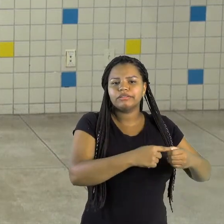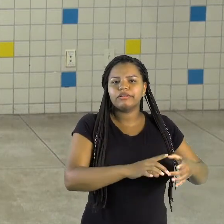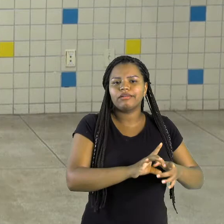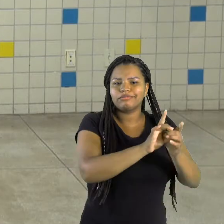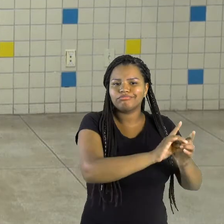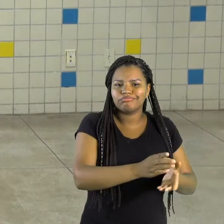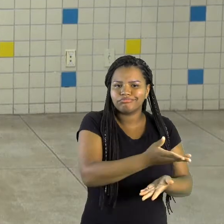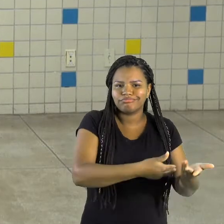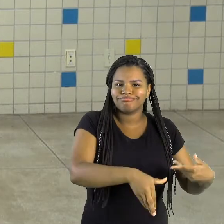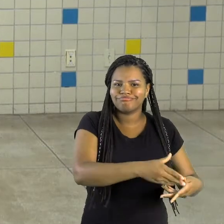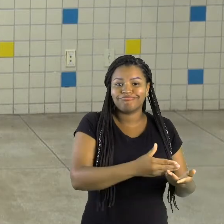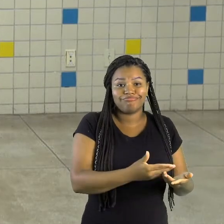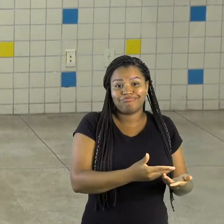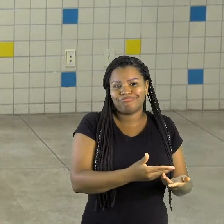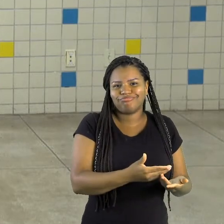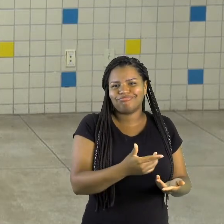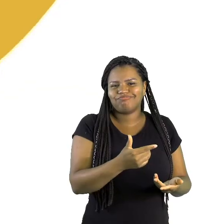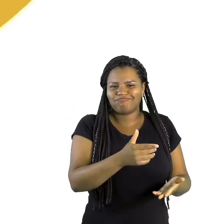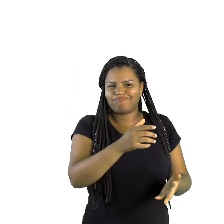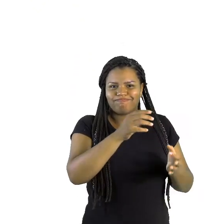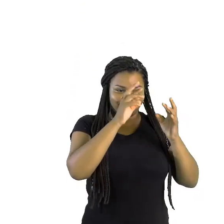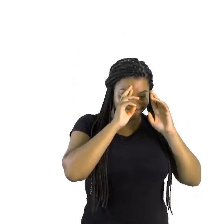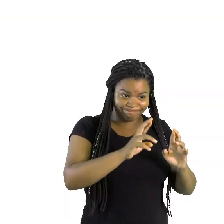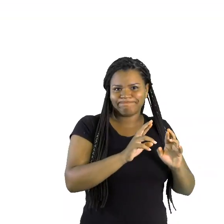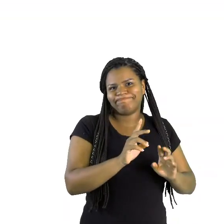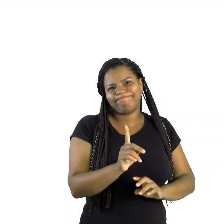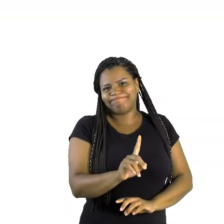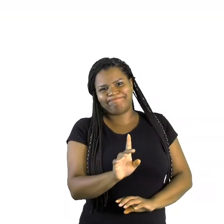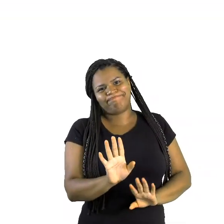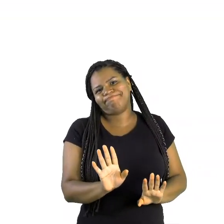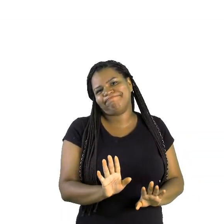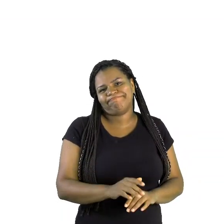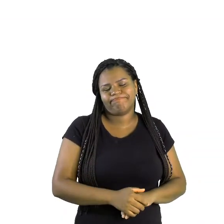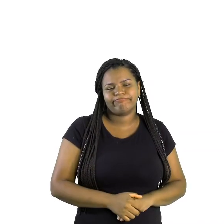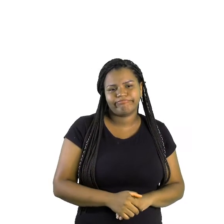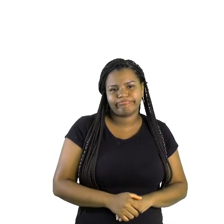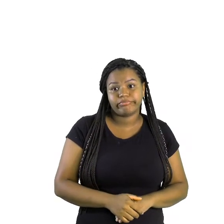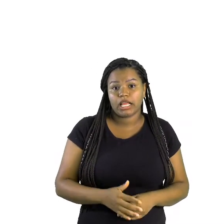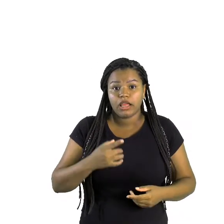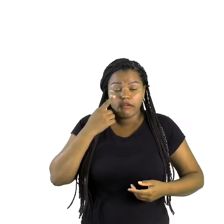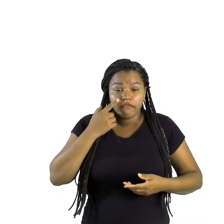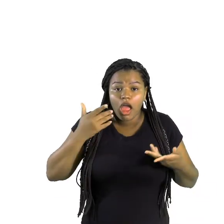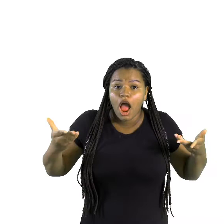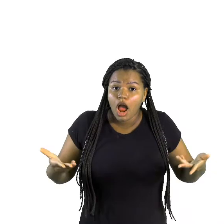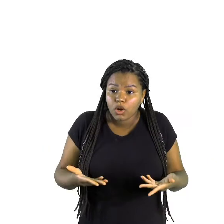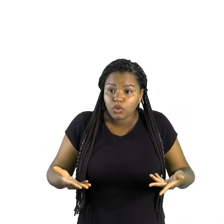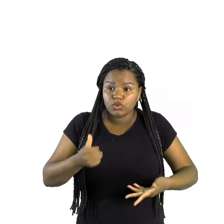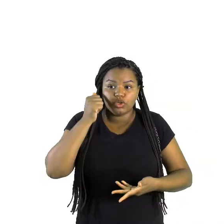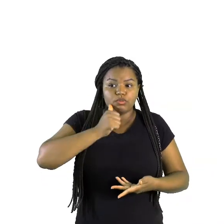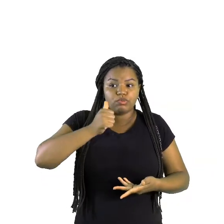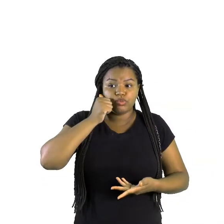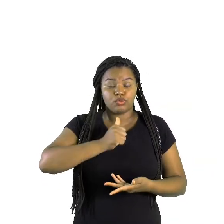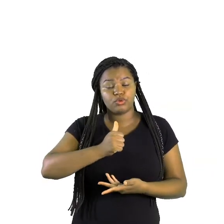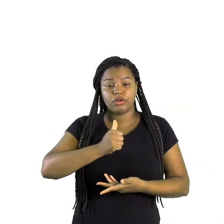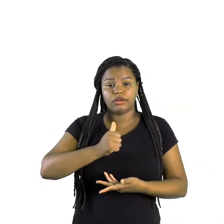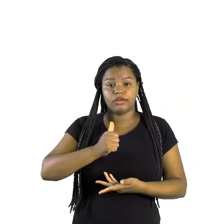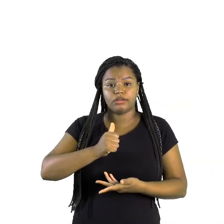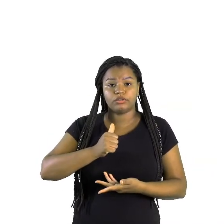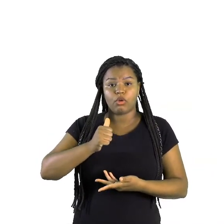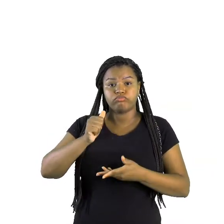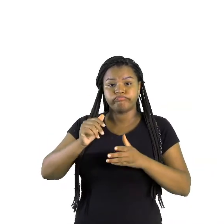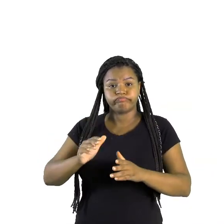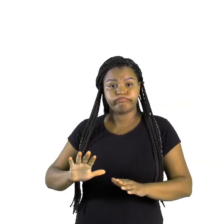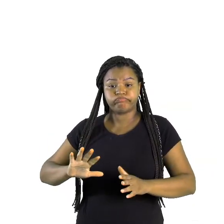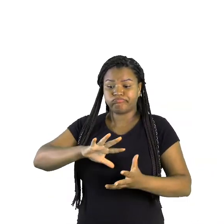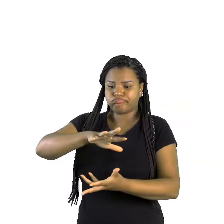muito bem constituído. Vamos ver agora como era a vida das mulheres no mundo